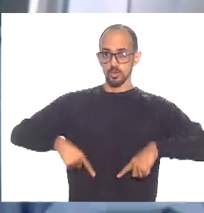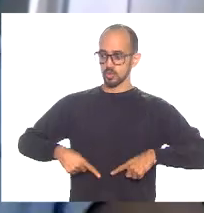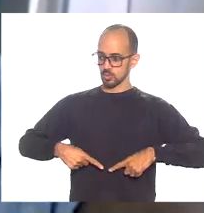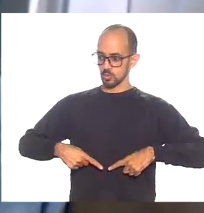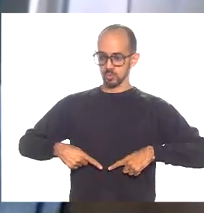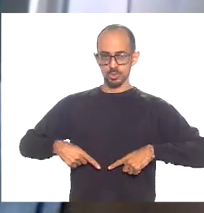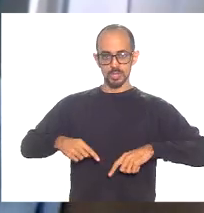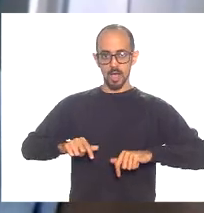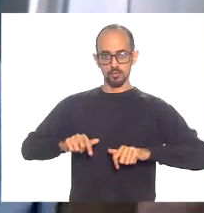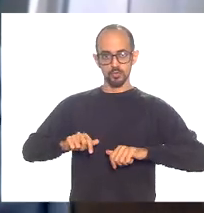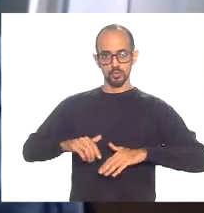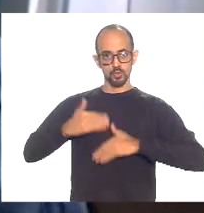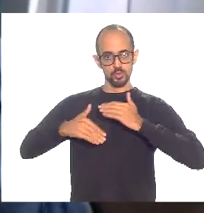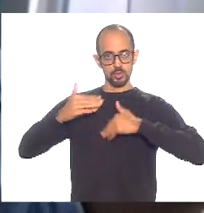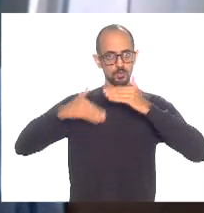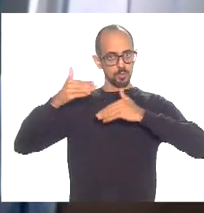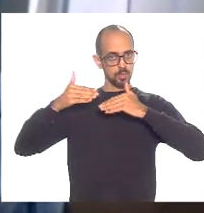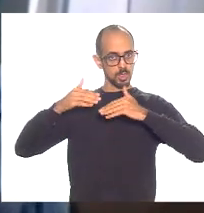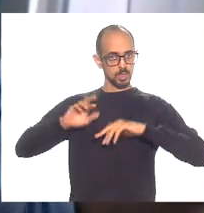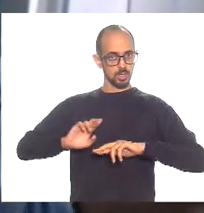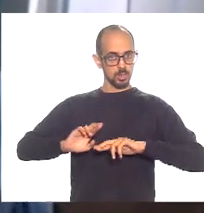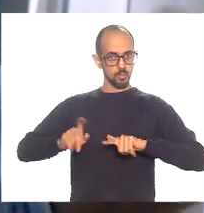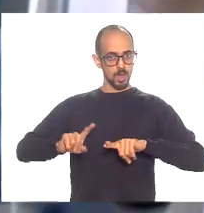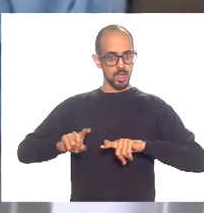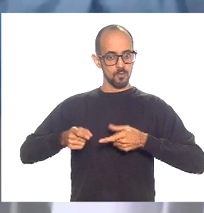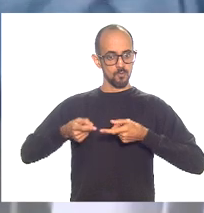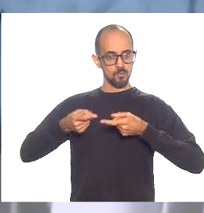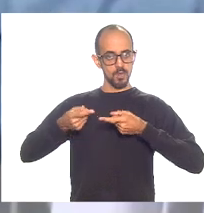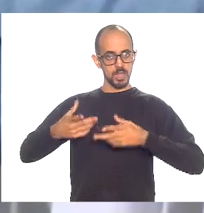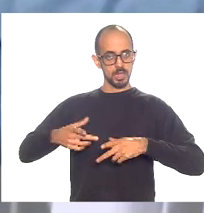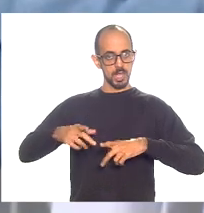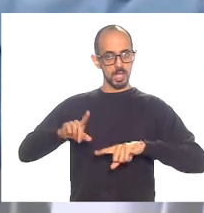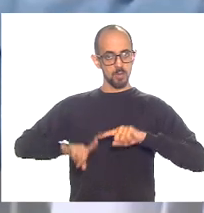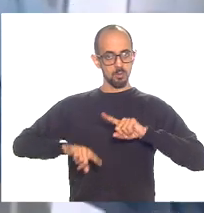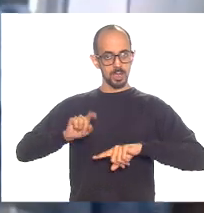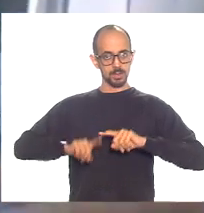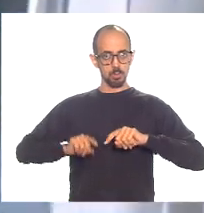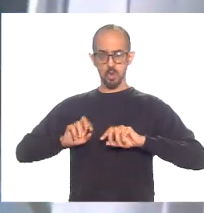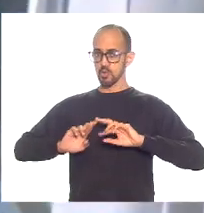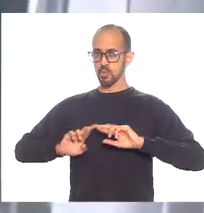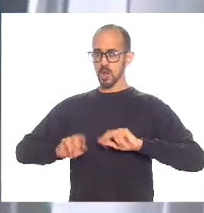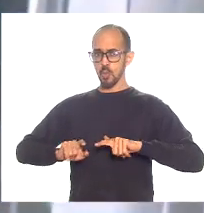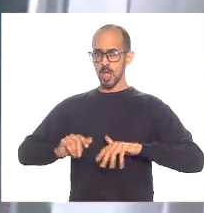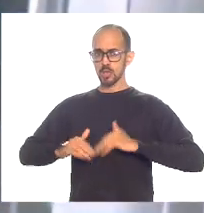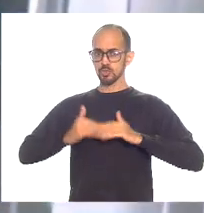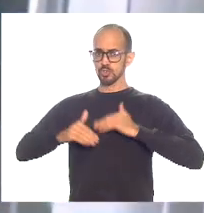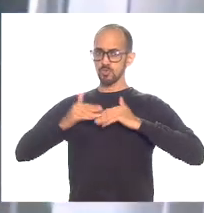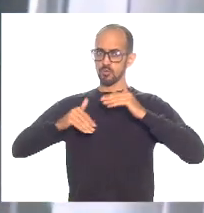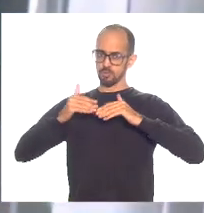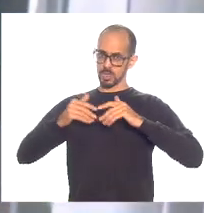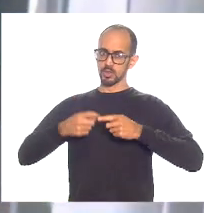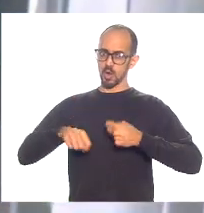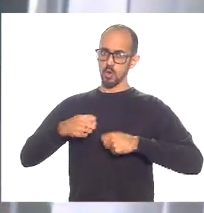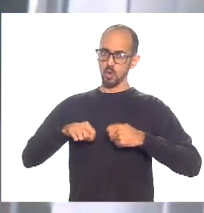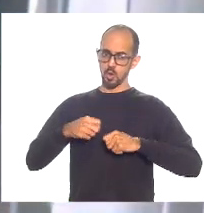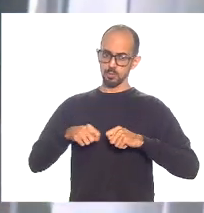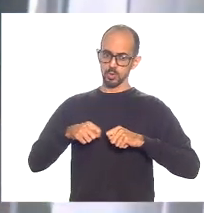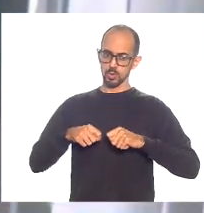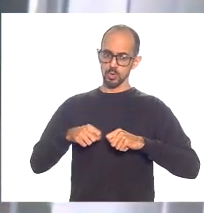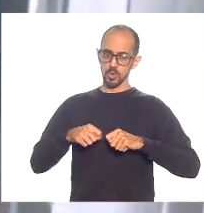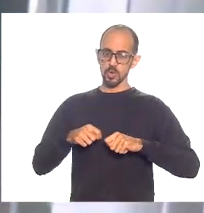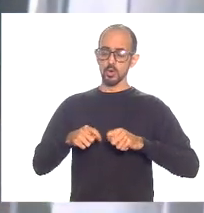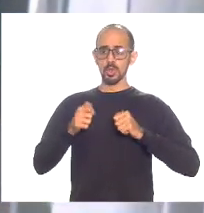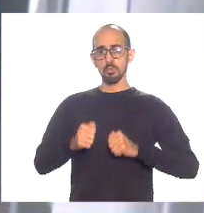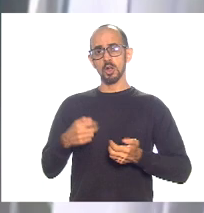A solução não está aí. Vender ativos não é fator de desenvolvimento econômico. Na verdade, o que a venda da cidade pode